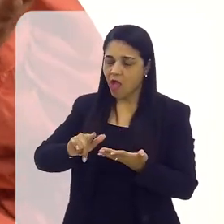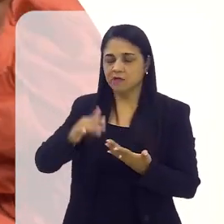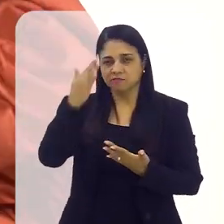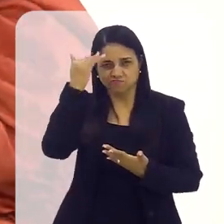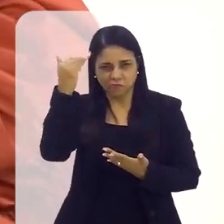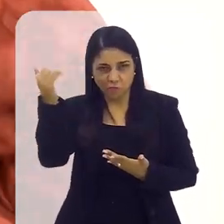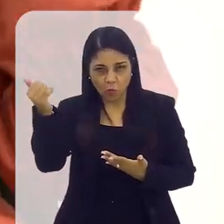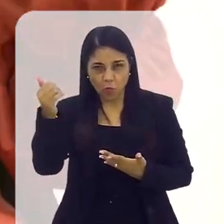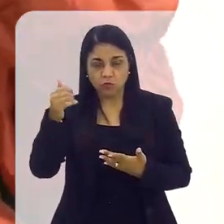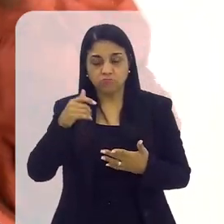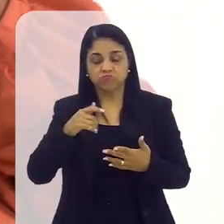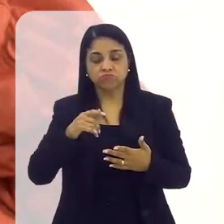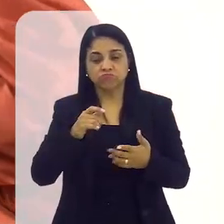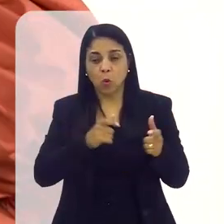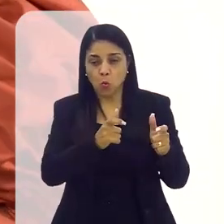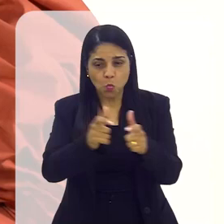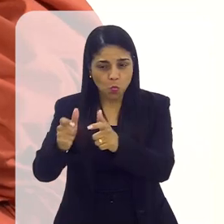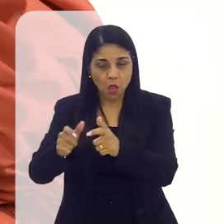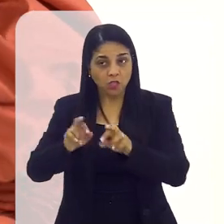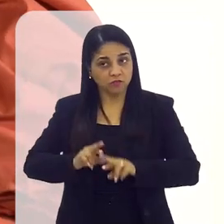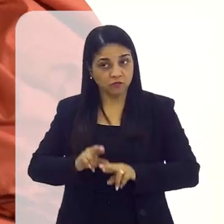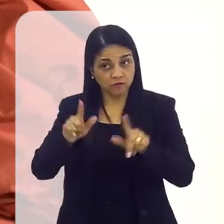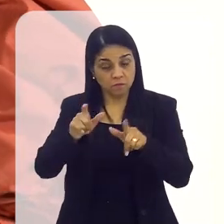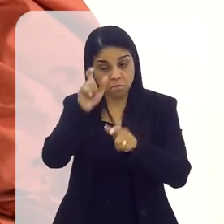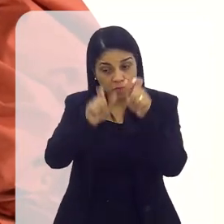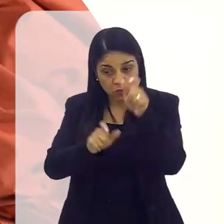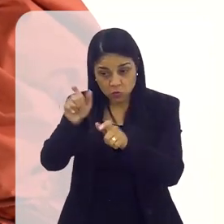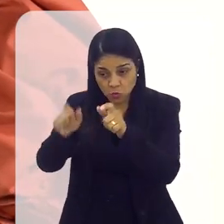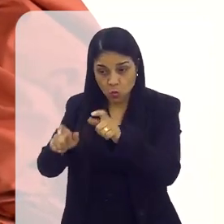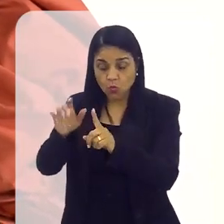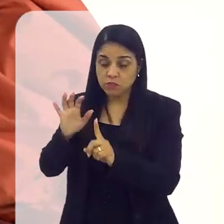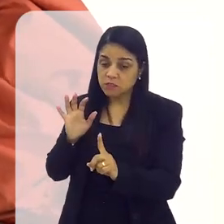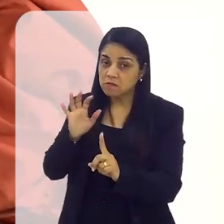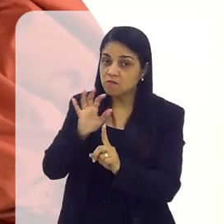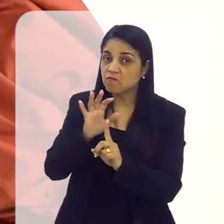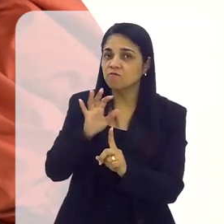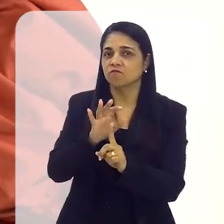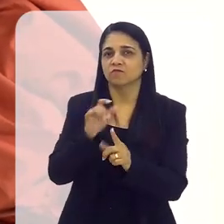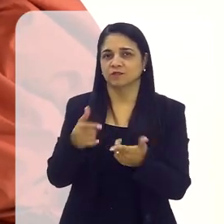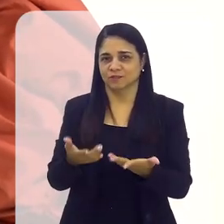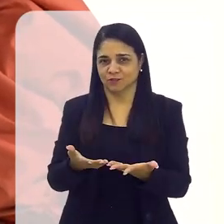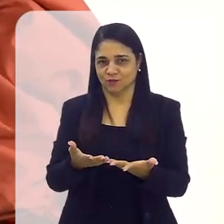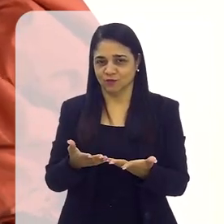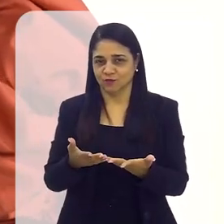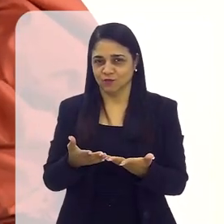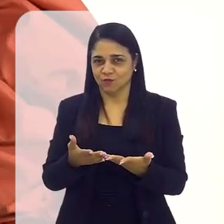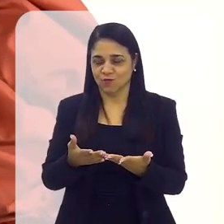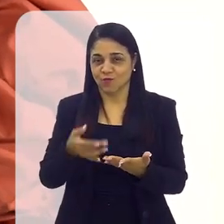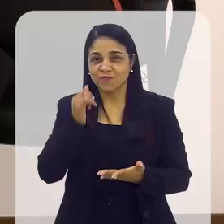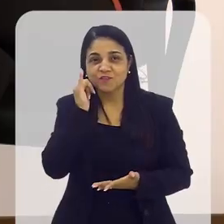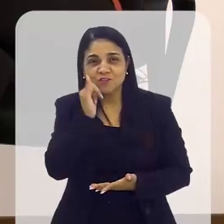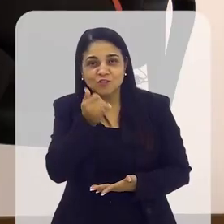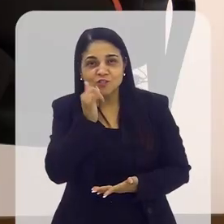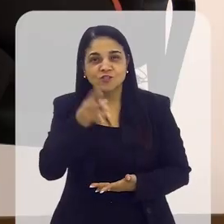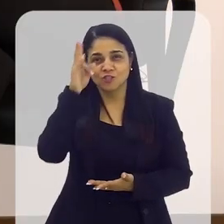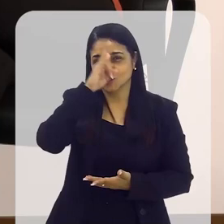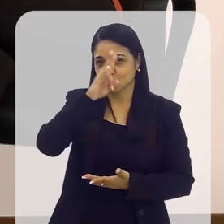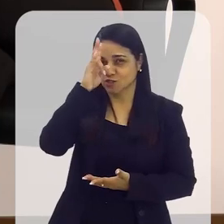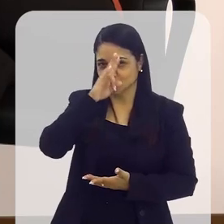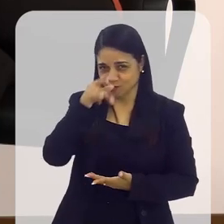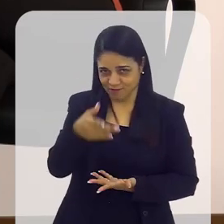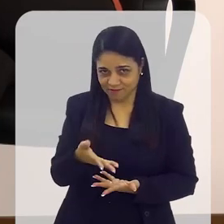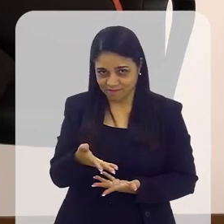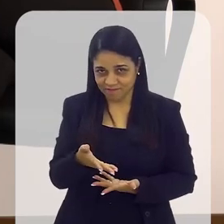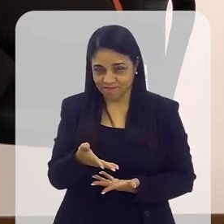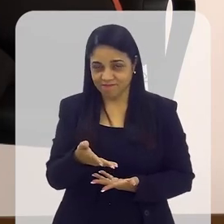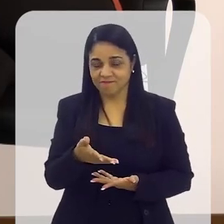citei alguns, uhum, cada um de uma religião diferente, né? Sim. Mas foram pessoas que, independente da religião, deixaram mudaram um legado, história, fizeram claro,